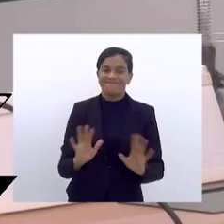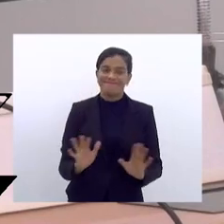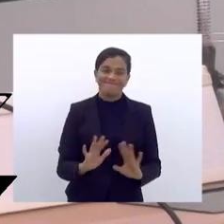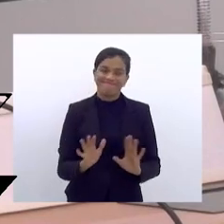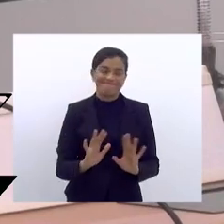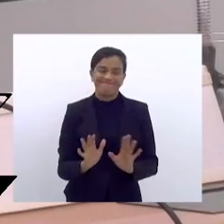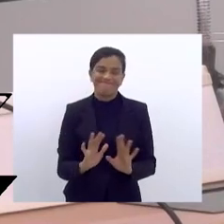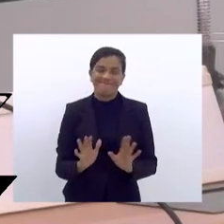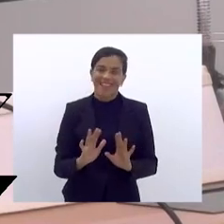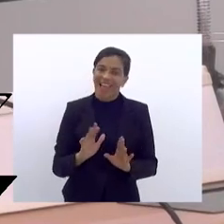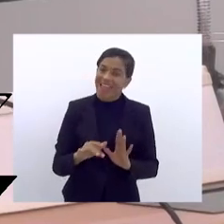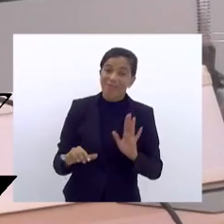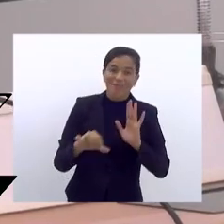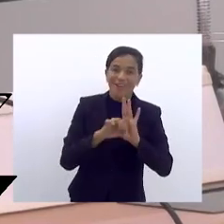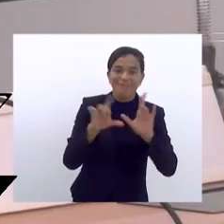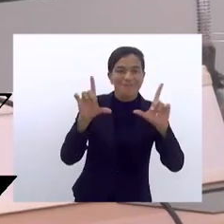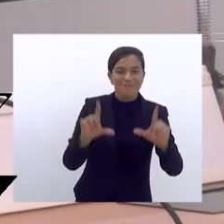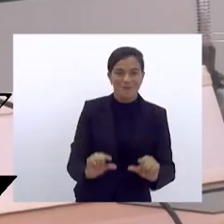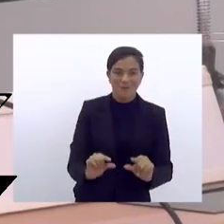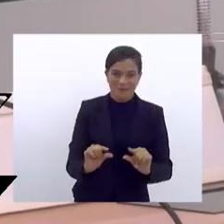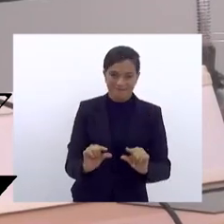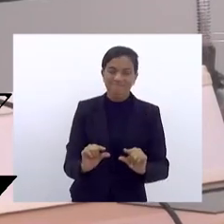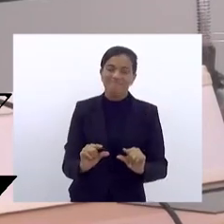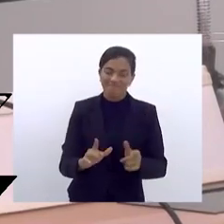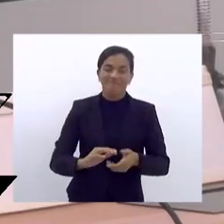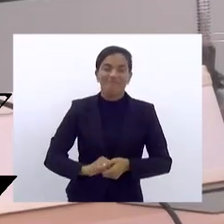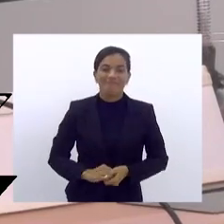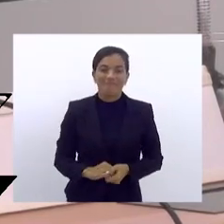crime é muito menor então